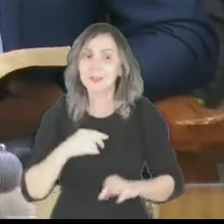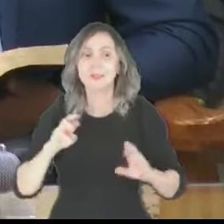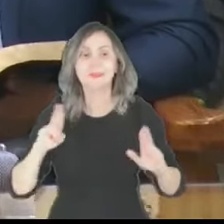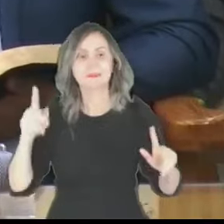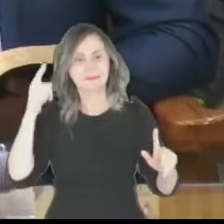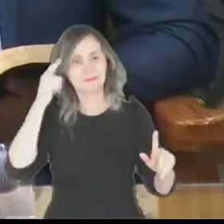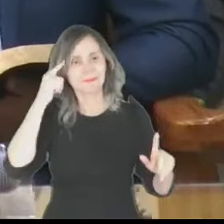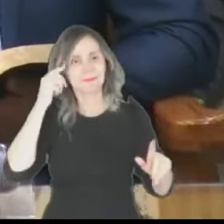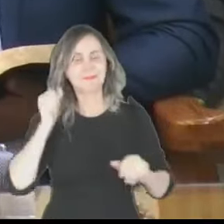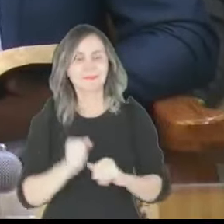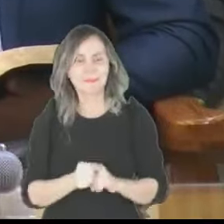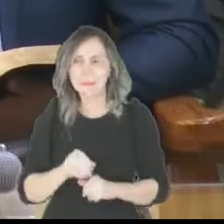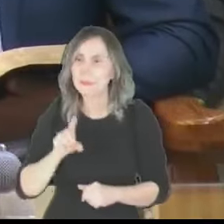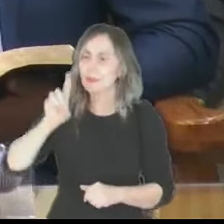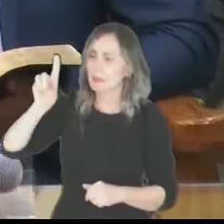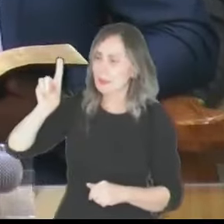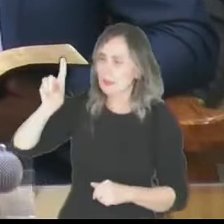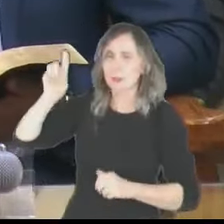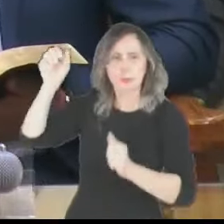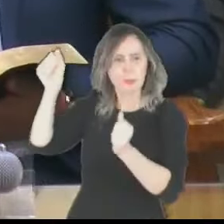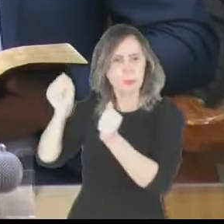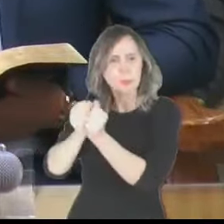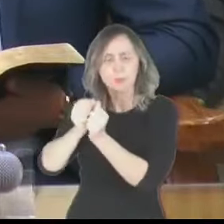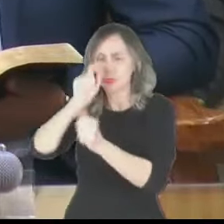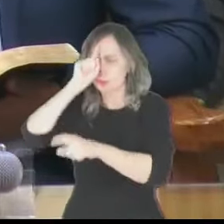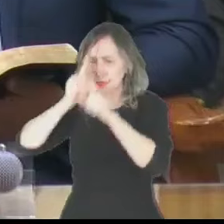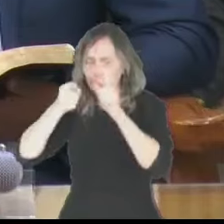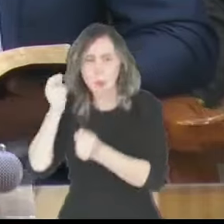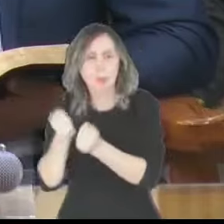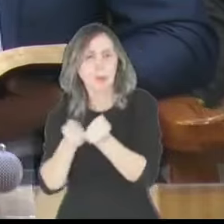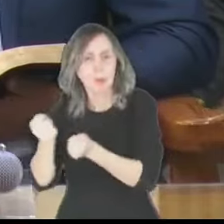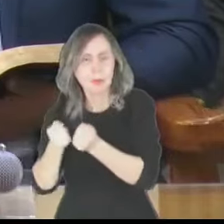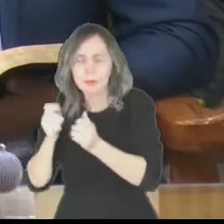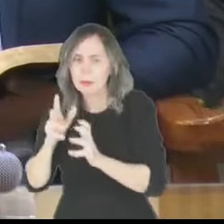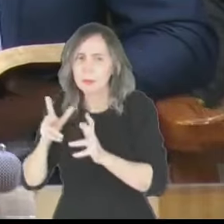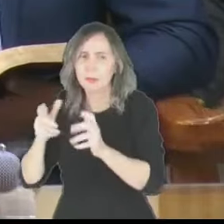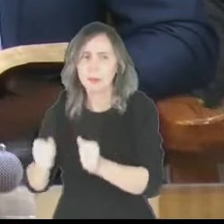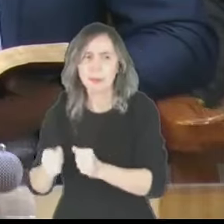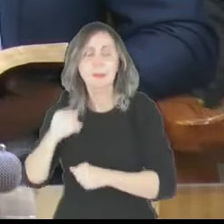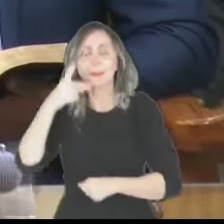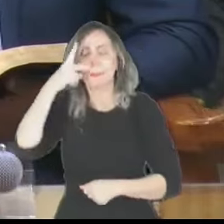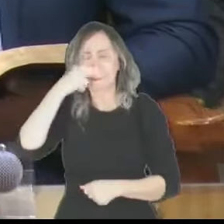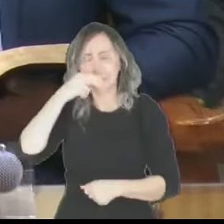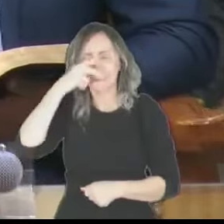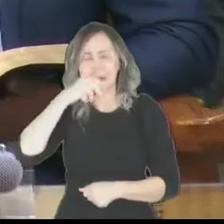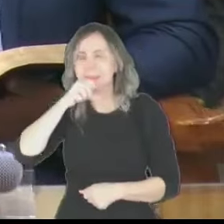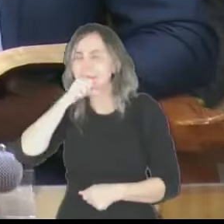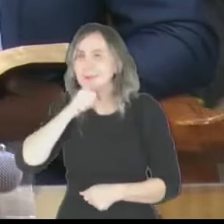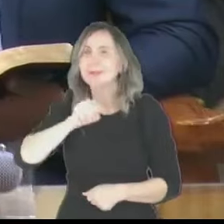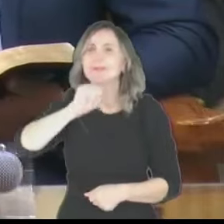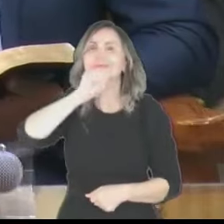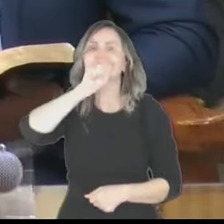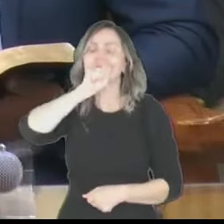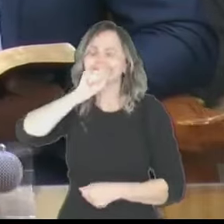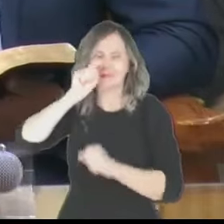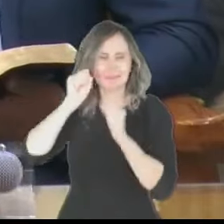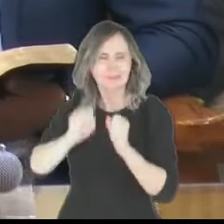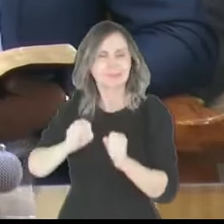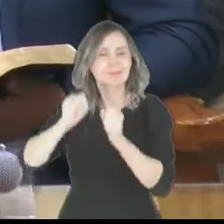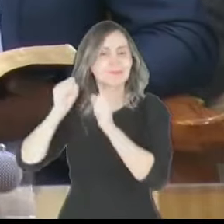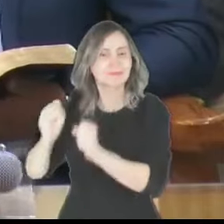Quem acha Que Deus está longe Se afastou E está enganado Deus continua O mesmo Deus Pai Criador Onipotente